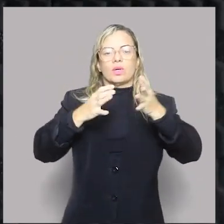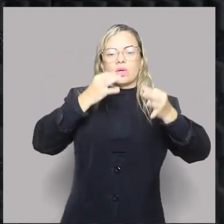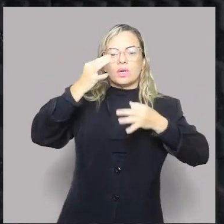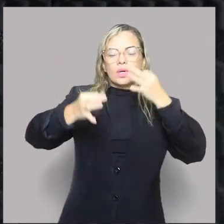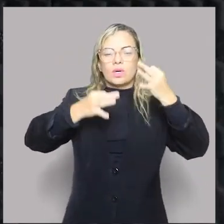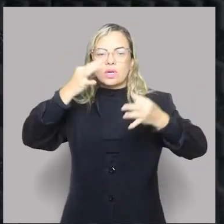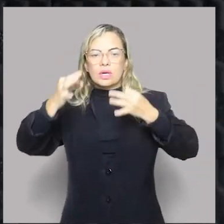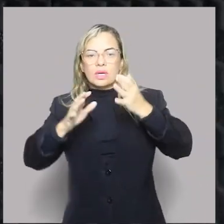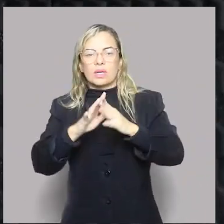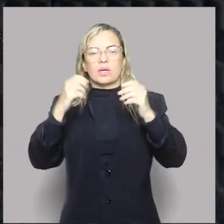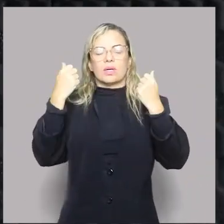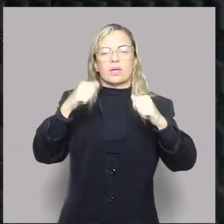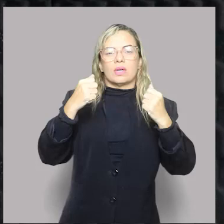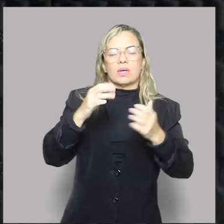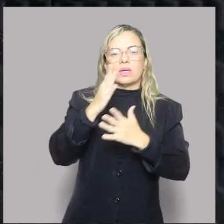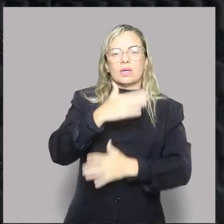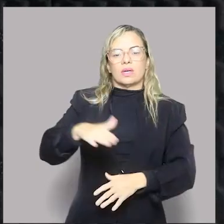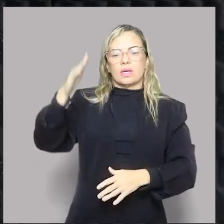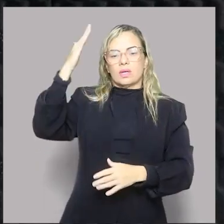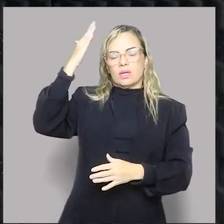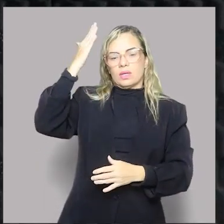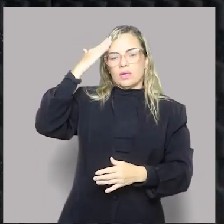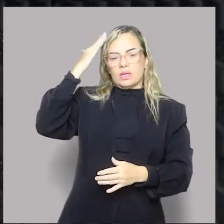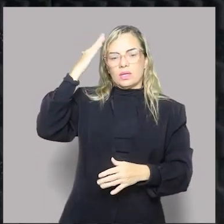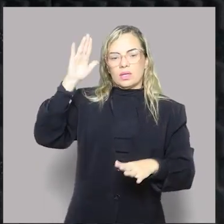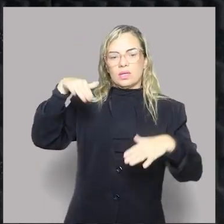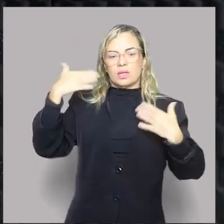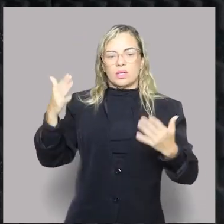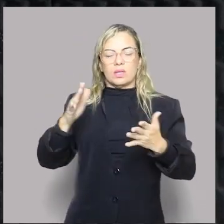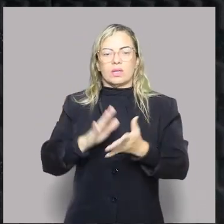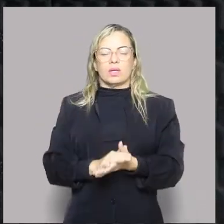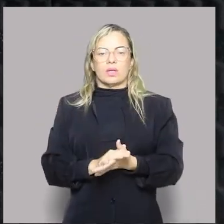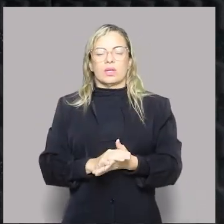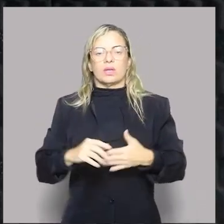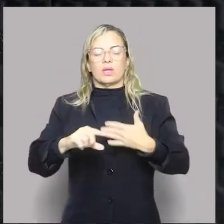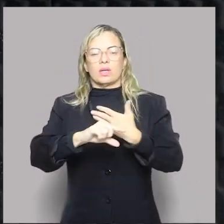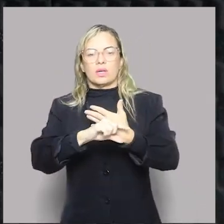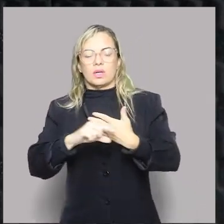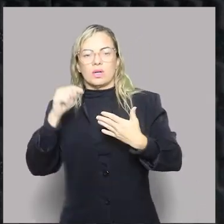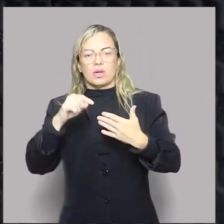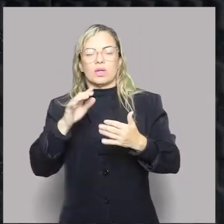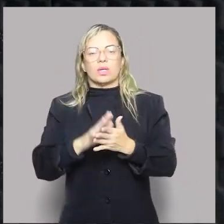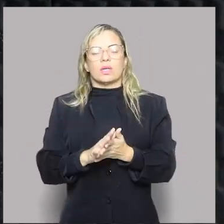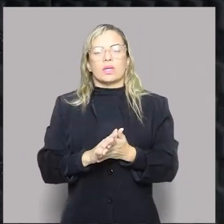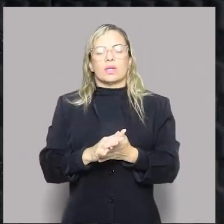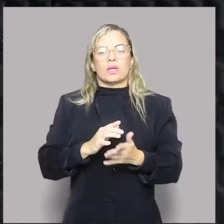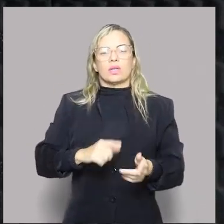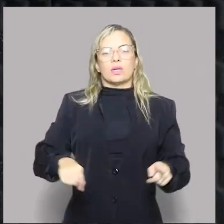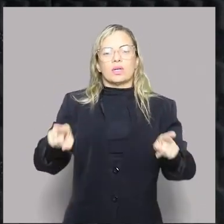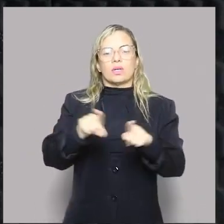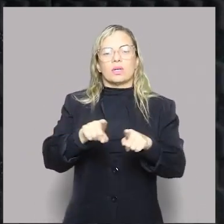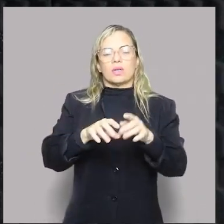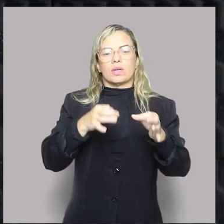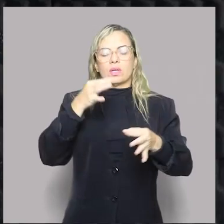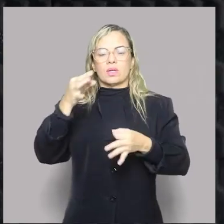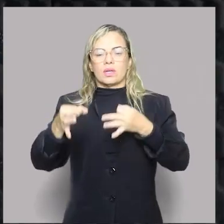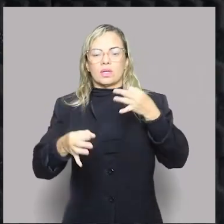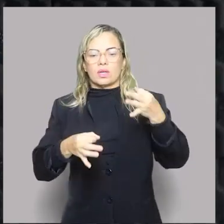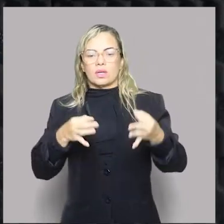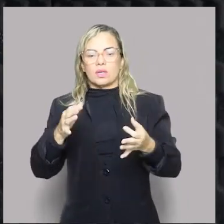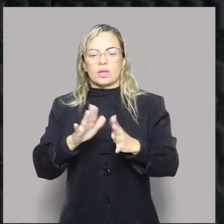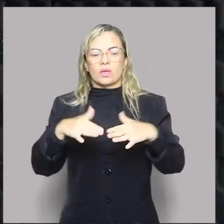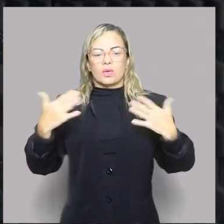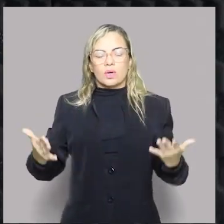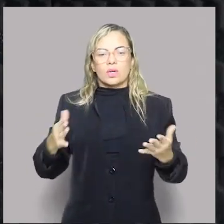né? Então, aqui eu trouxe um legitimador, fiz a minha produtividade, ou seja, o que ele está dizendo está alinhado com o que eu